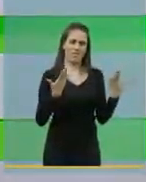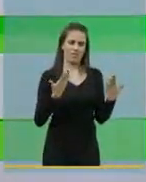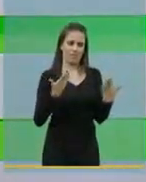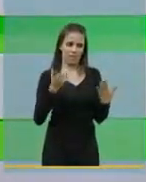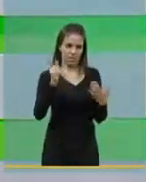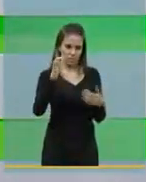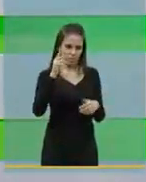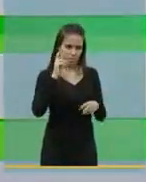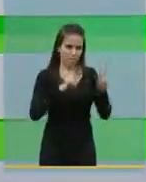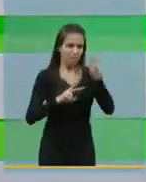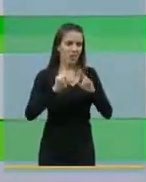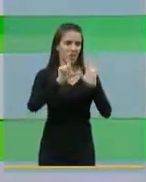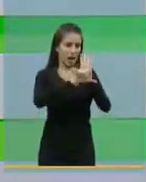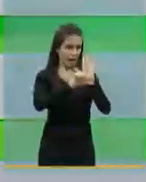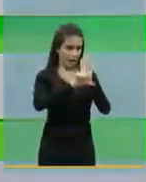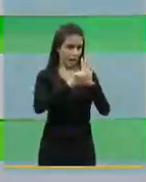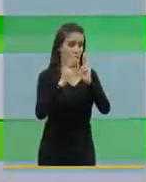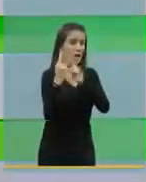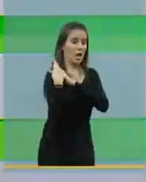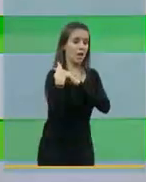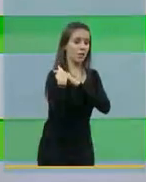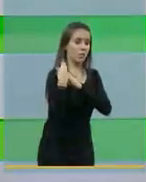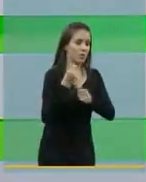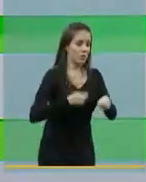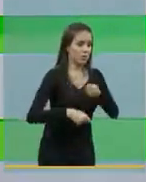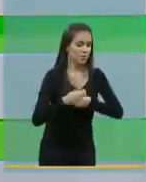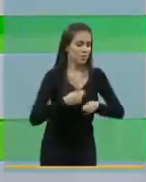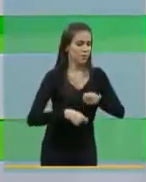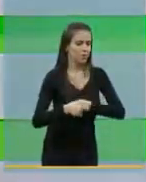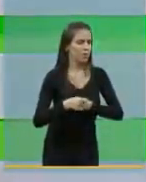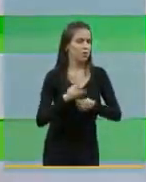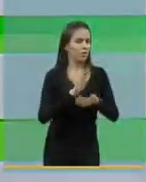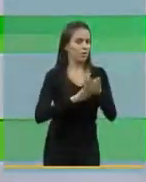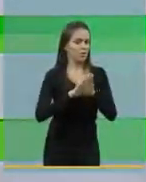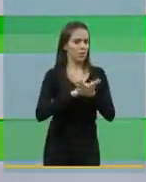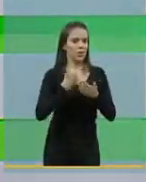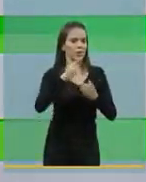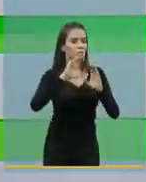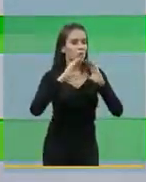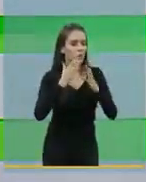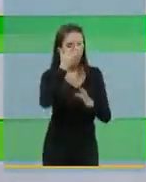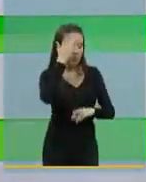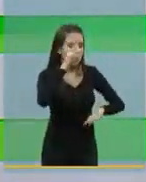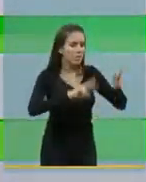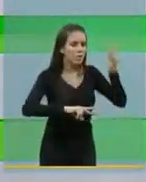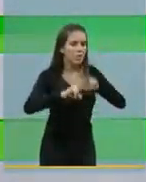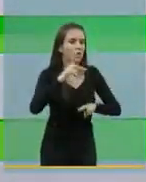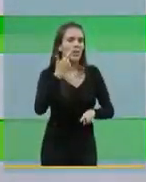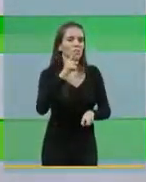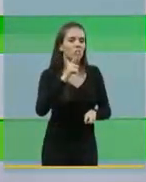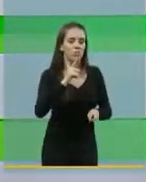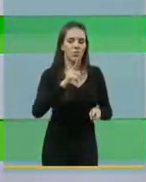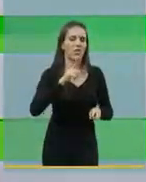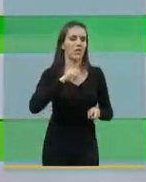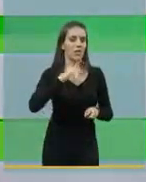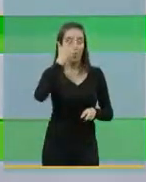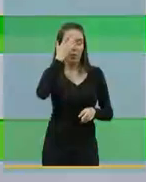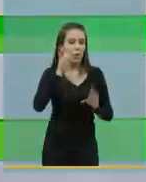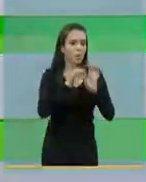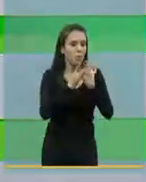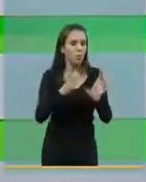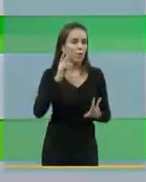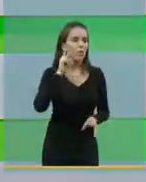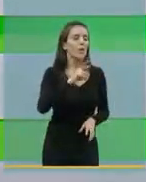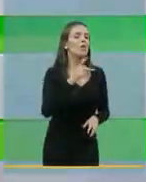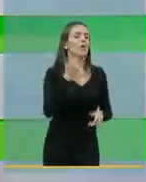não se cumprir a lei de responsabilidade fiscal não há um conselho de gestão fiscal não há transparência na administração da dívida